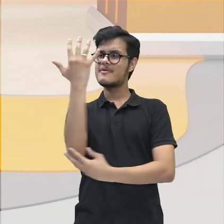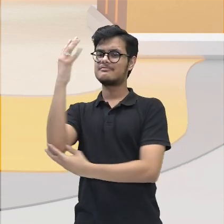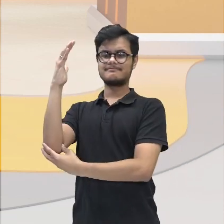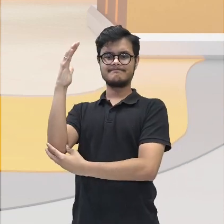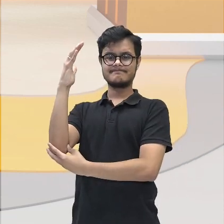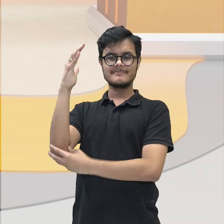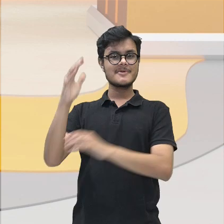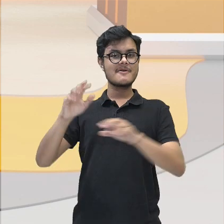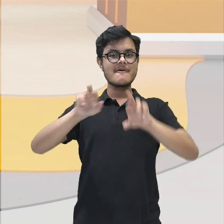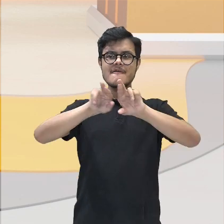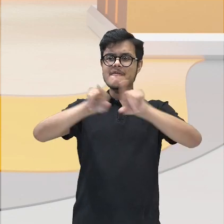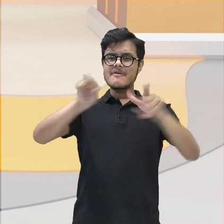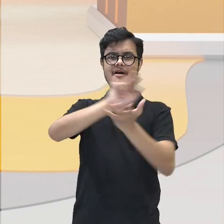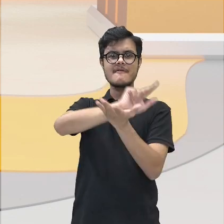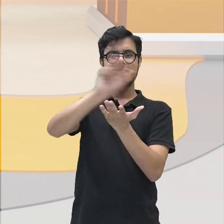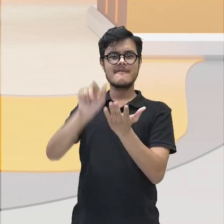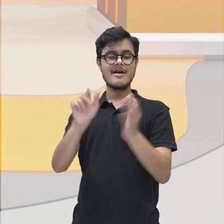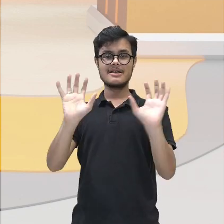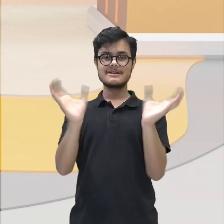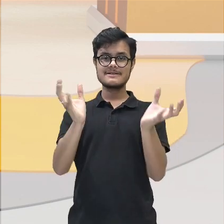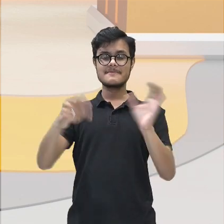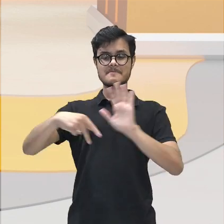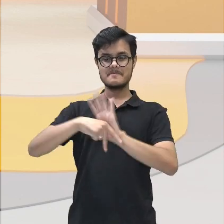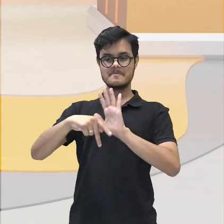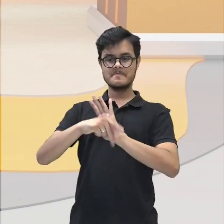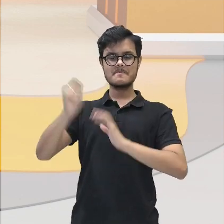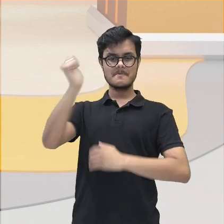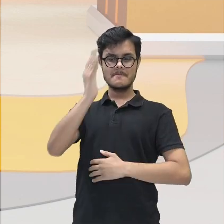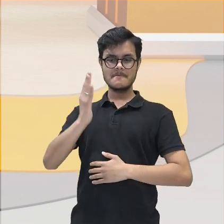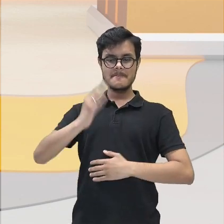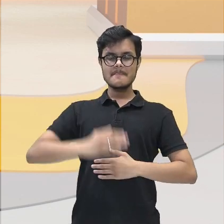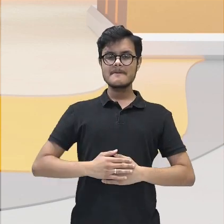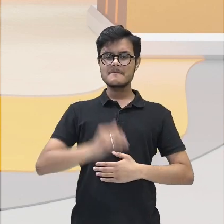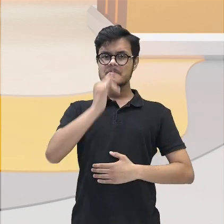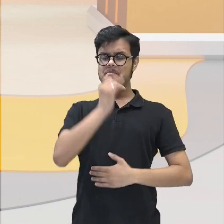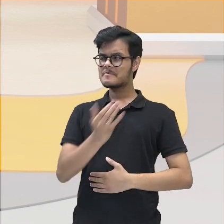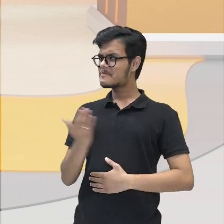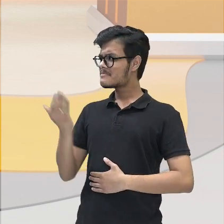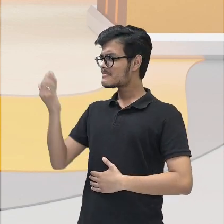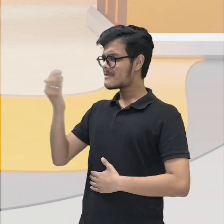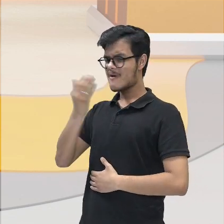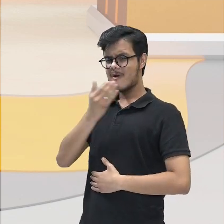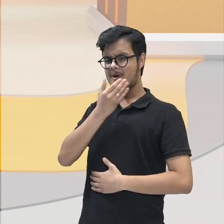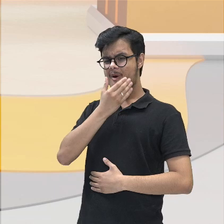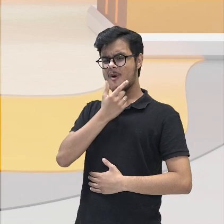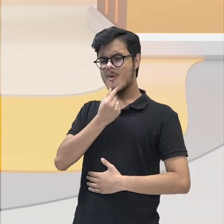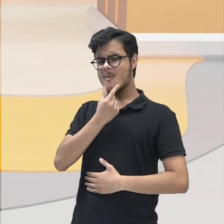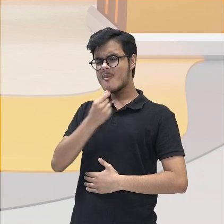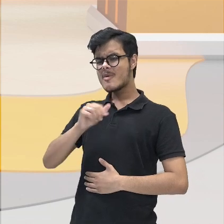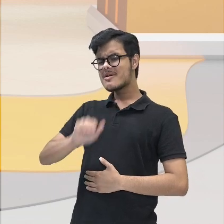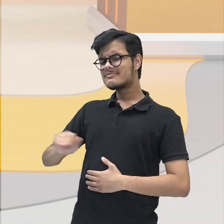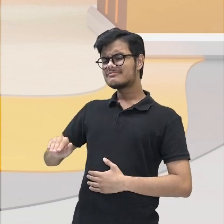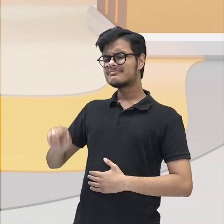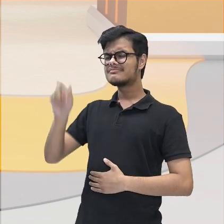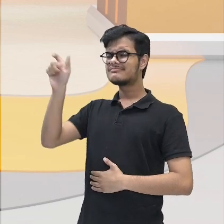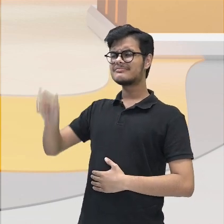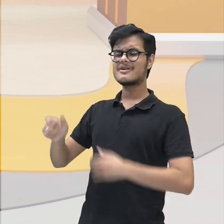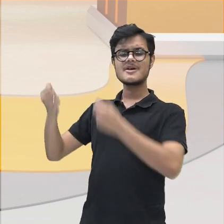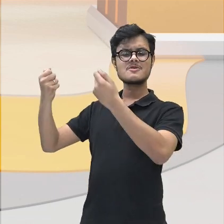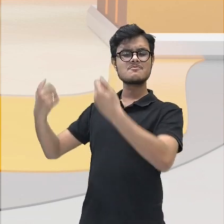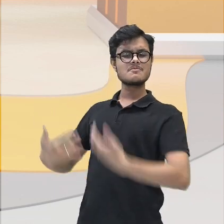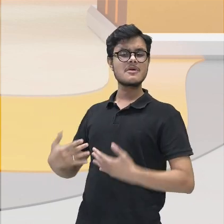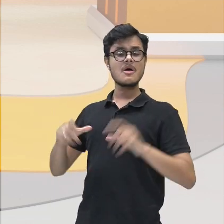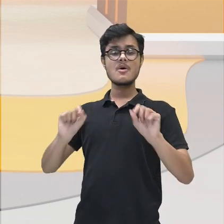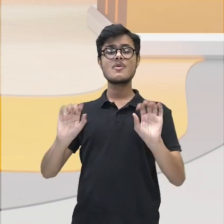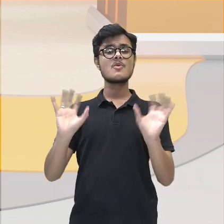de clima do Brasil. Então, eu convidei aqui o nosso Curumim para falar um pouco sobre o